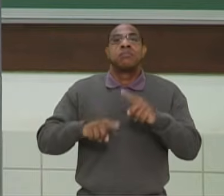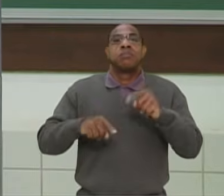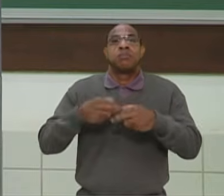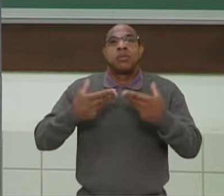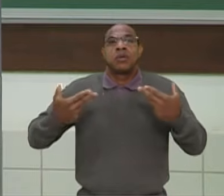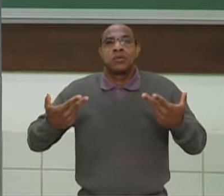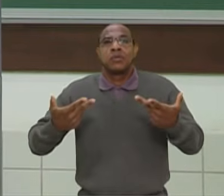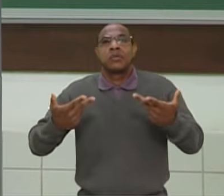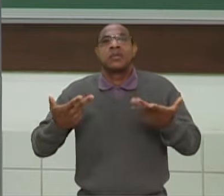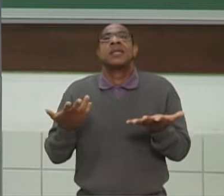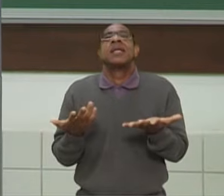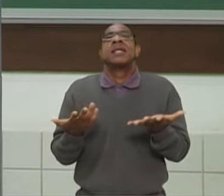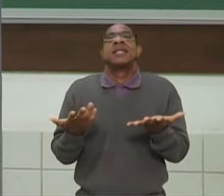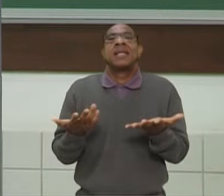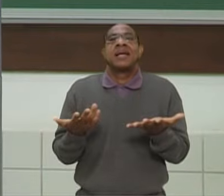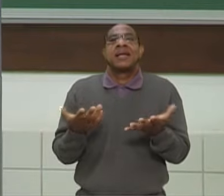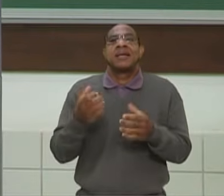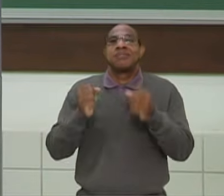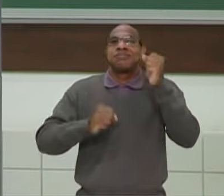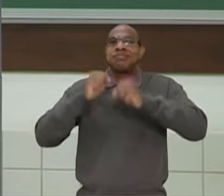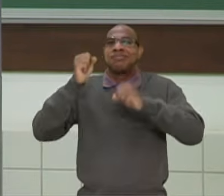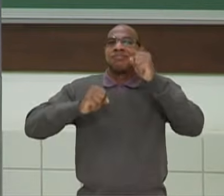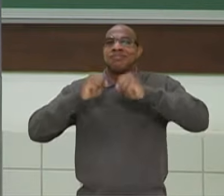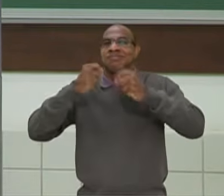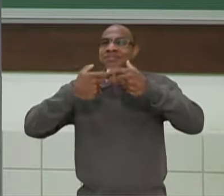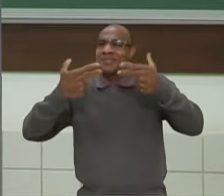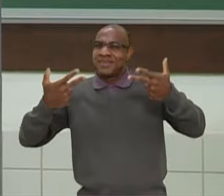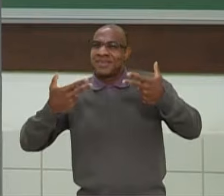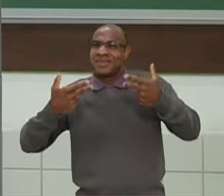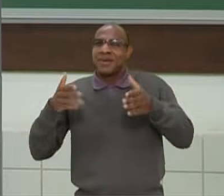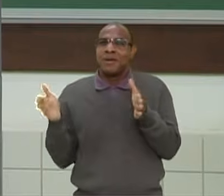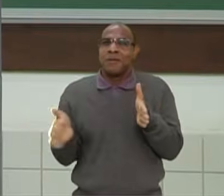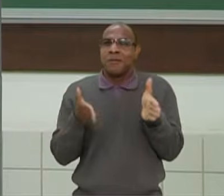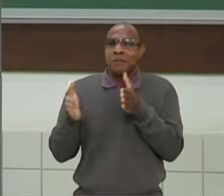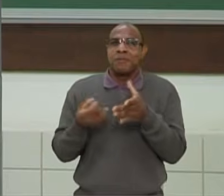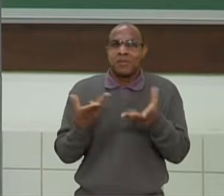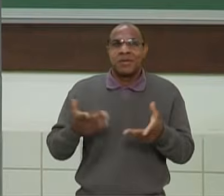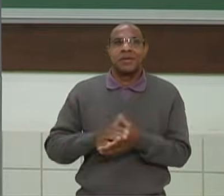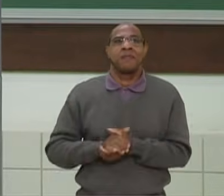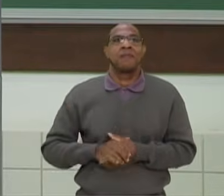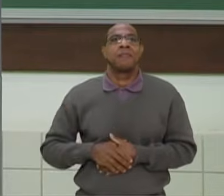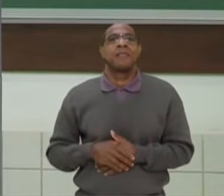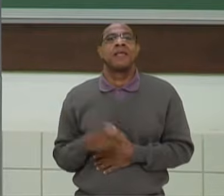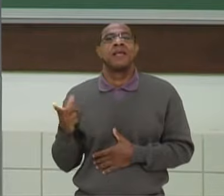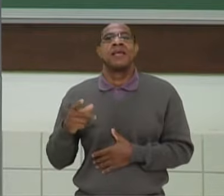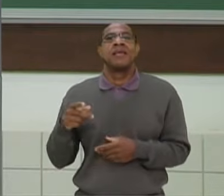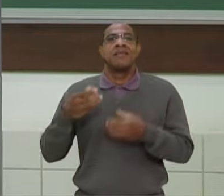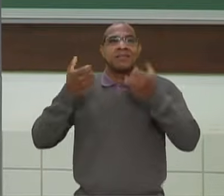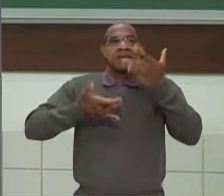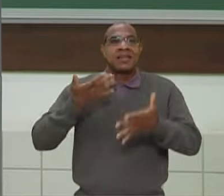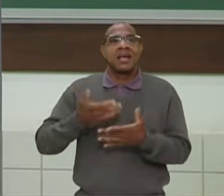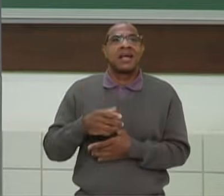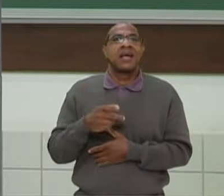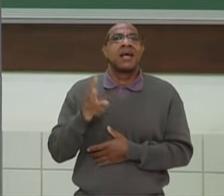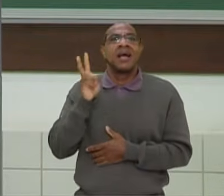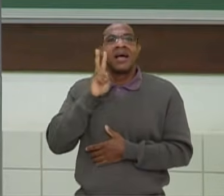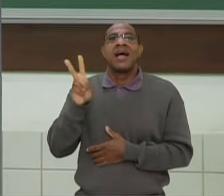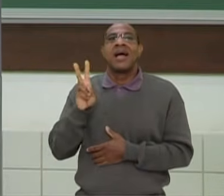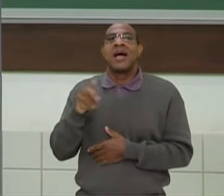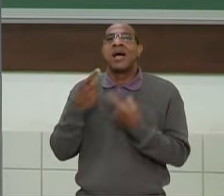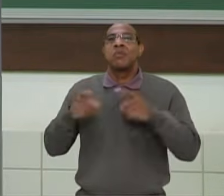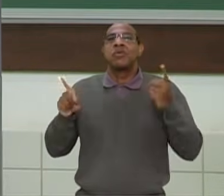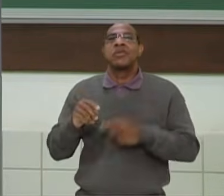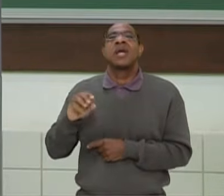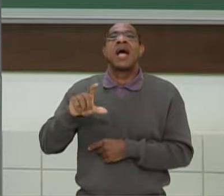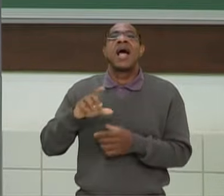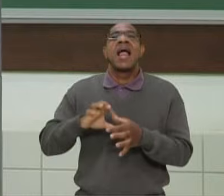filme Frozen. Então a gente vai cantar uma paródia com Livre Estou, né? Todo mundo conhece Livre Estou, Let It Go e